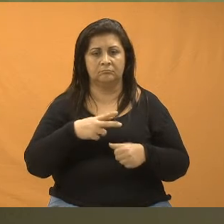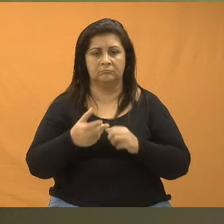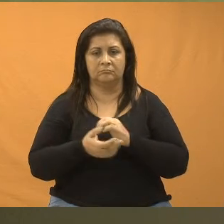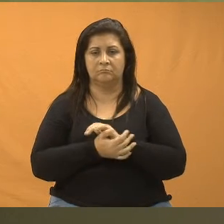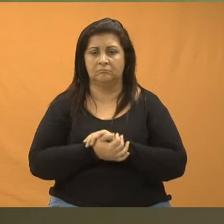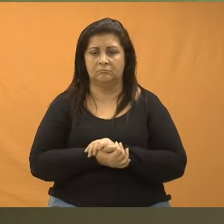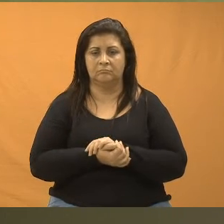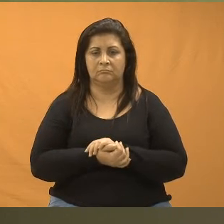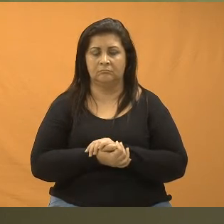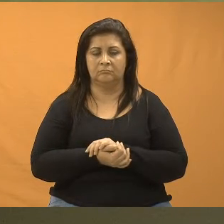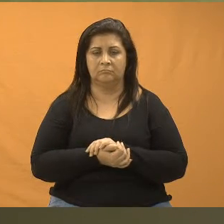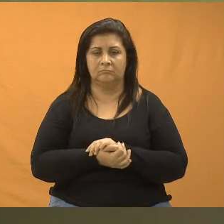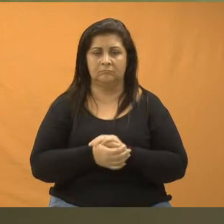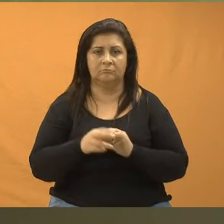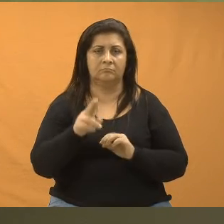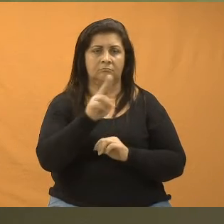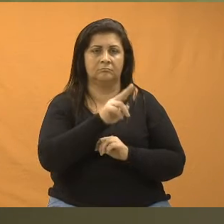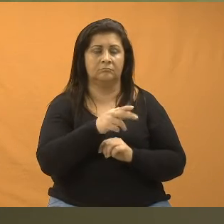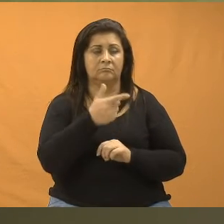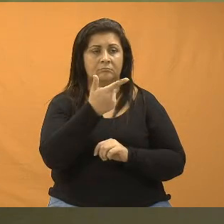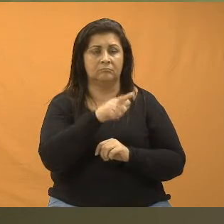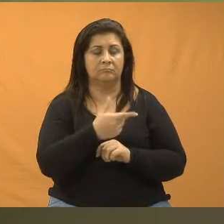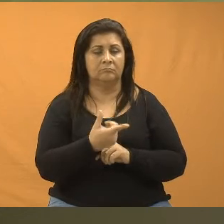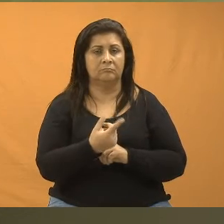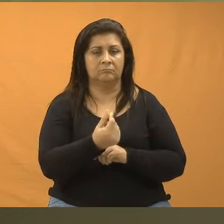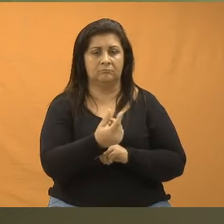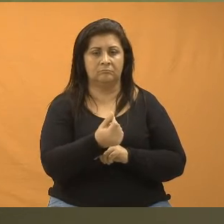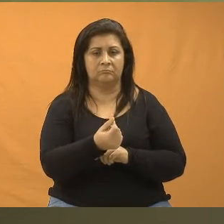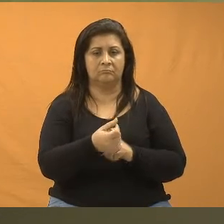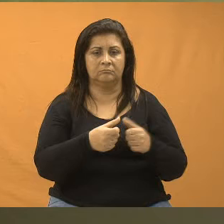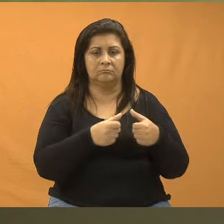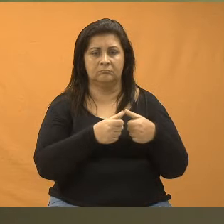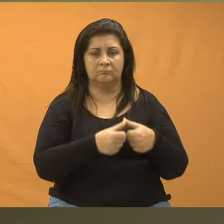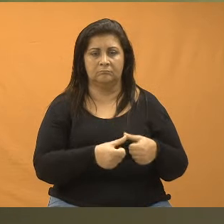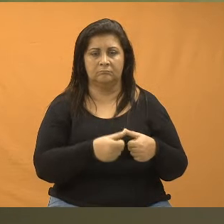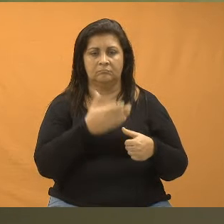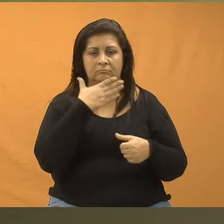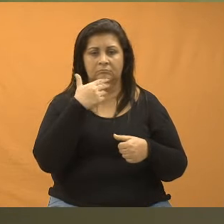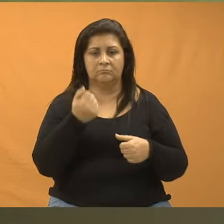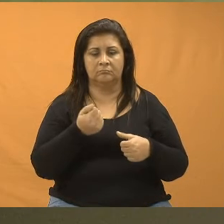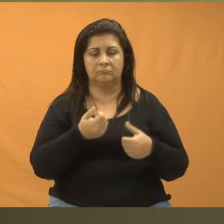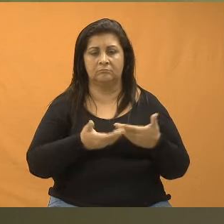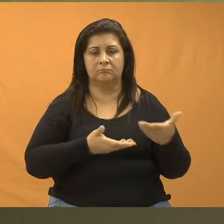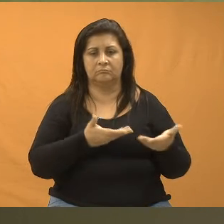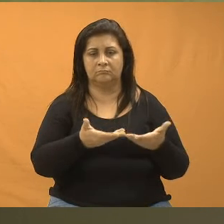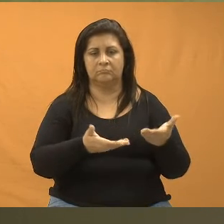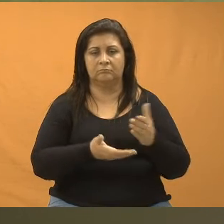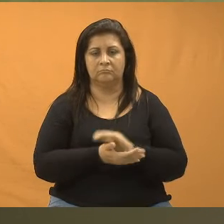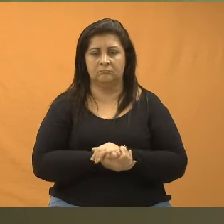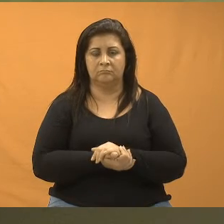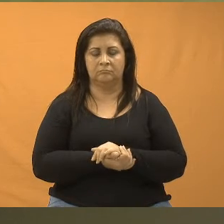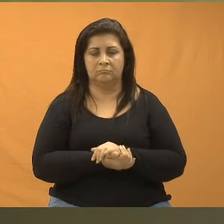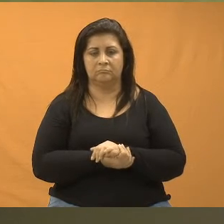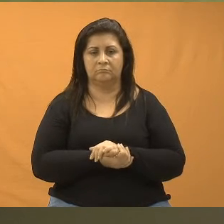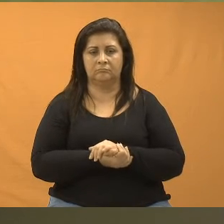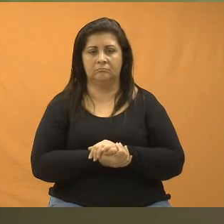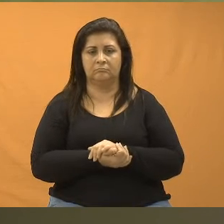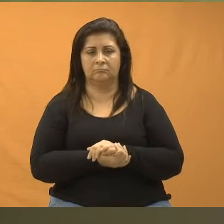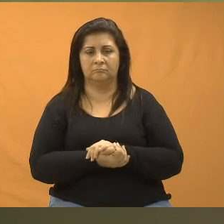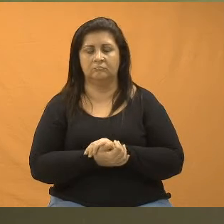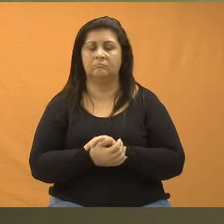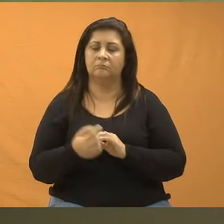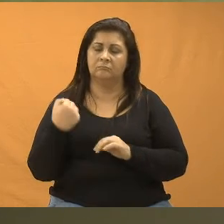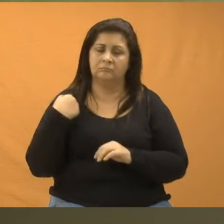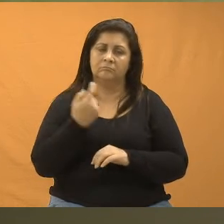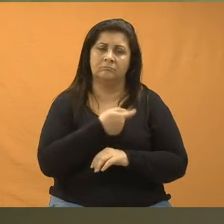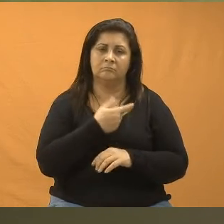que utilizou rendas extras para garantir uma melhoria na qualidade de serviço, que é o que a gente almeja para isso. E a gente